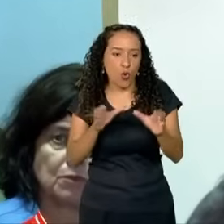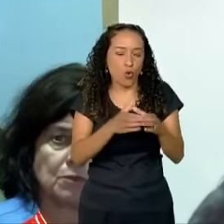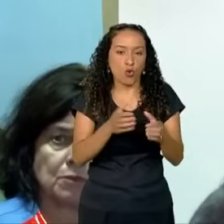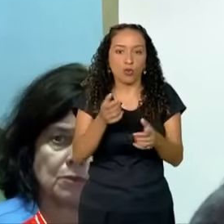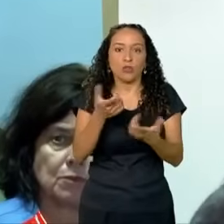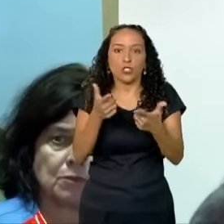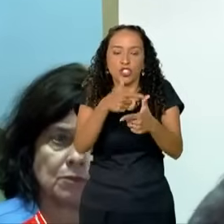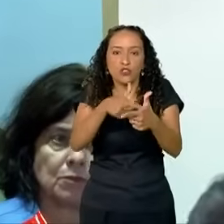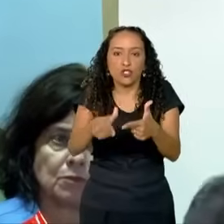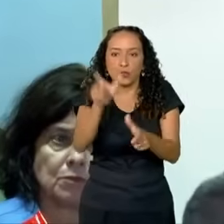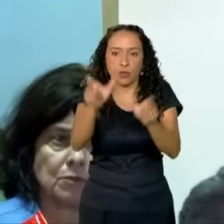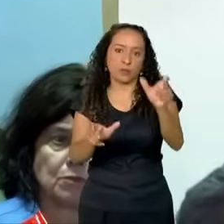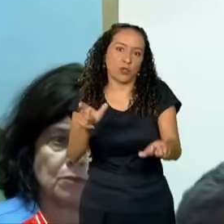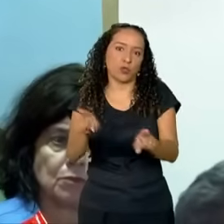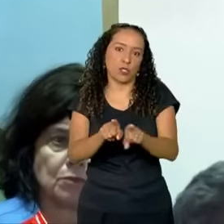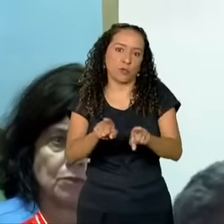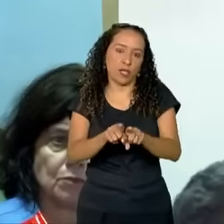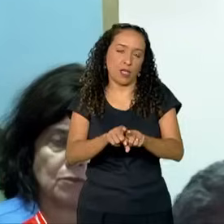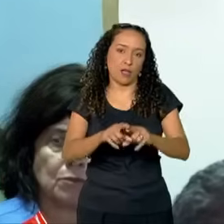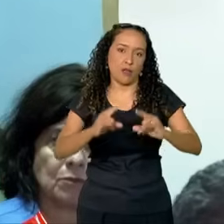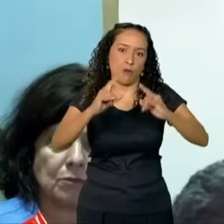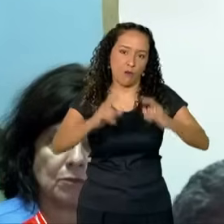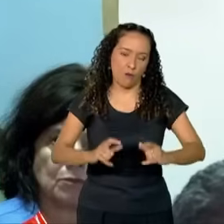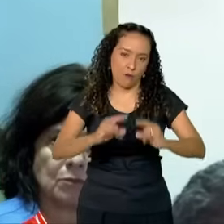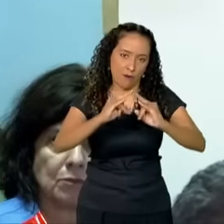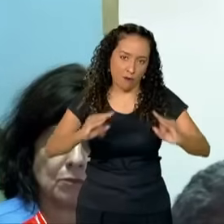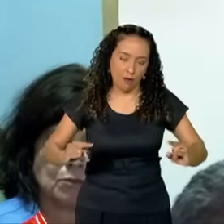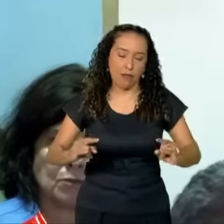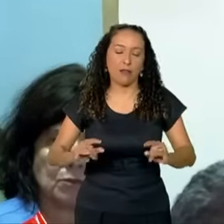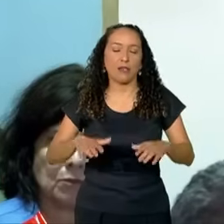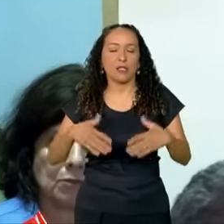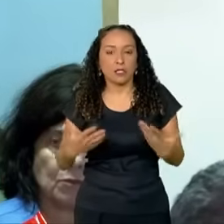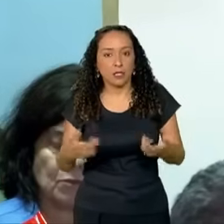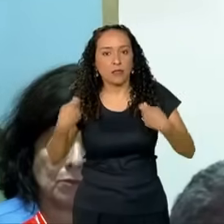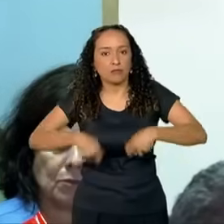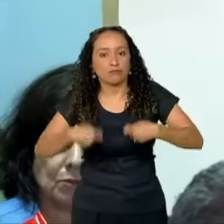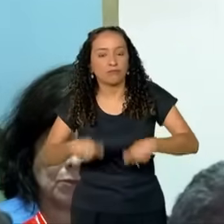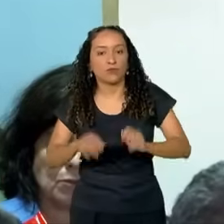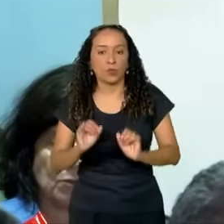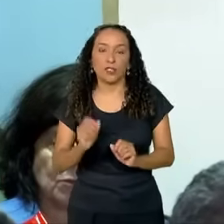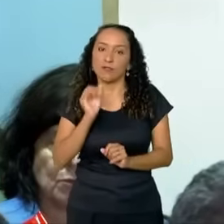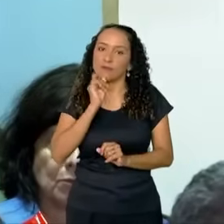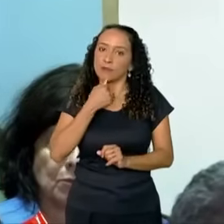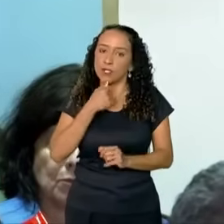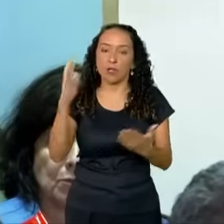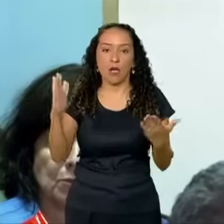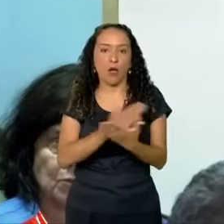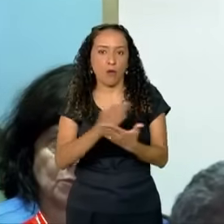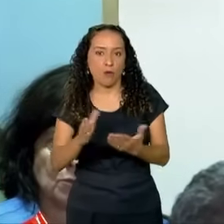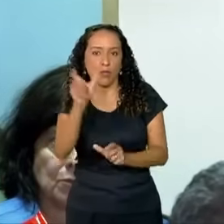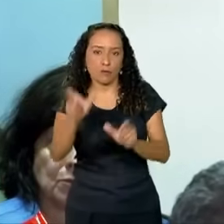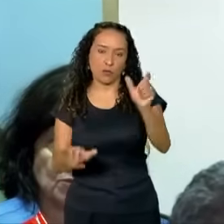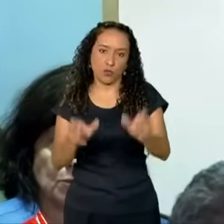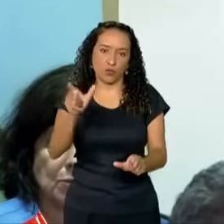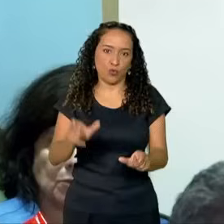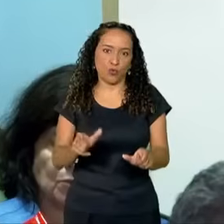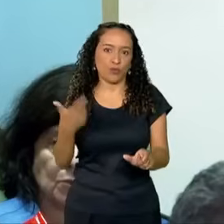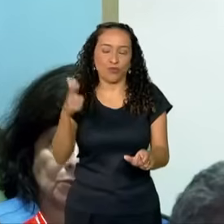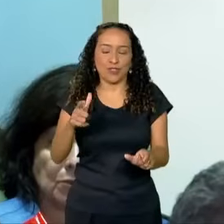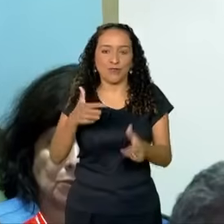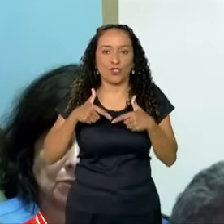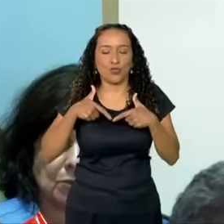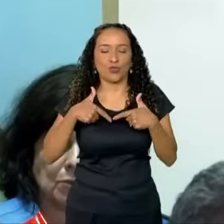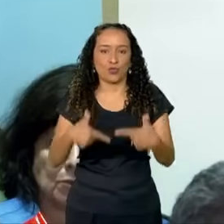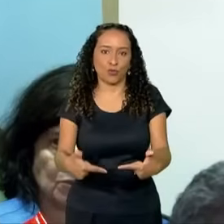com os desabrigados. Então, há necessidade de que, infelizmente, algumas pessoas não tiveram a